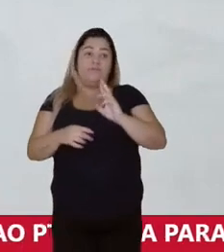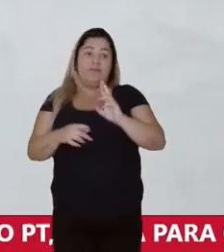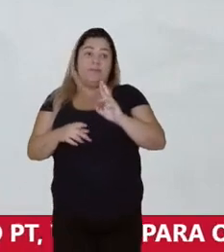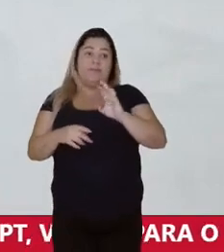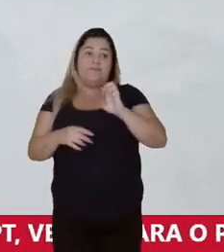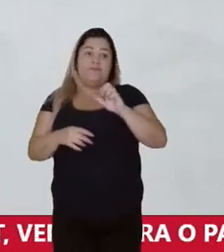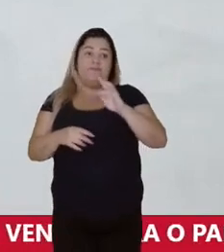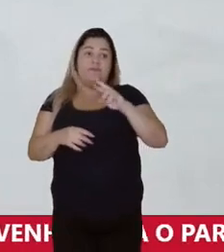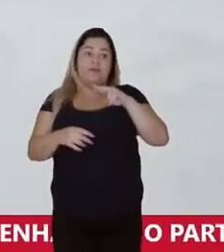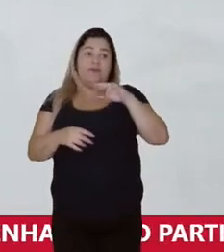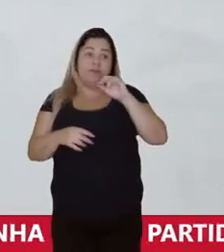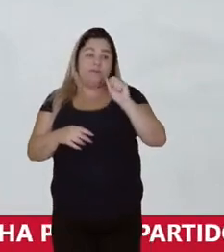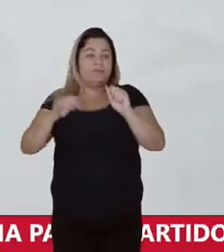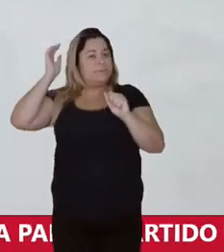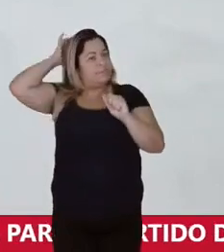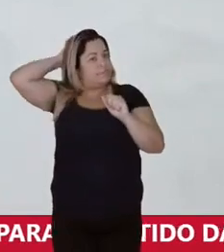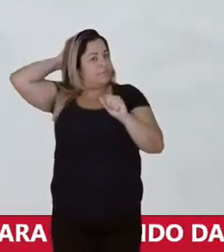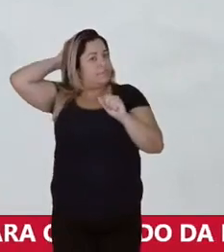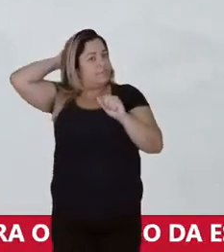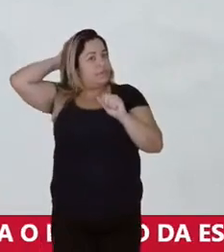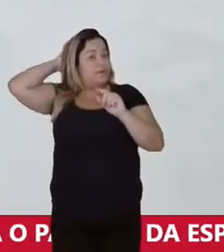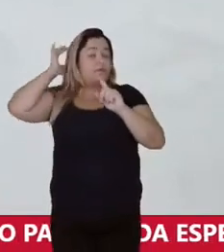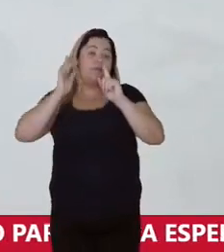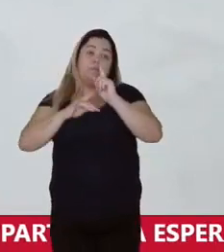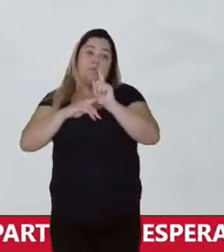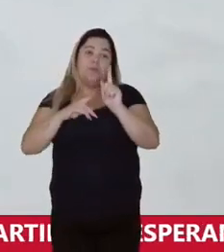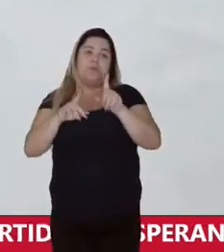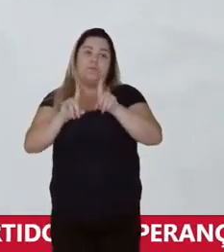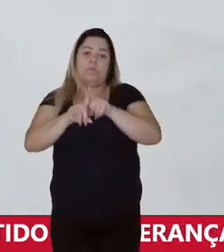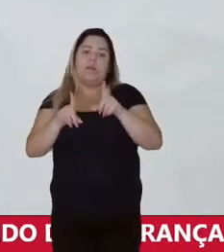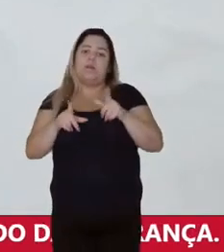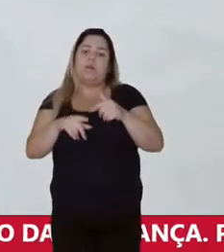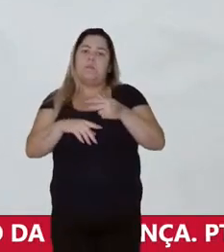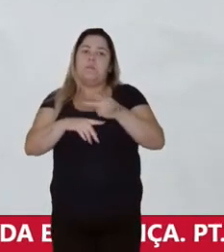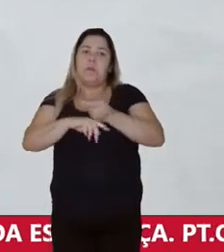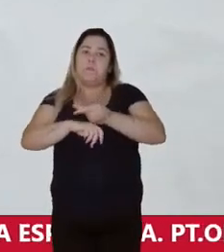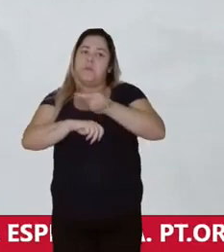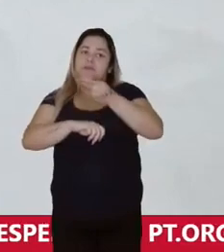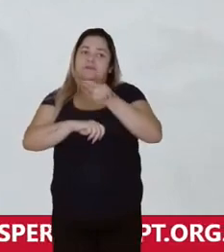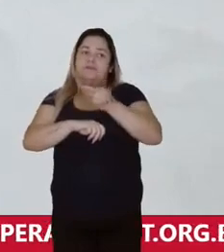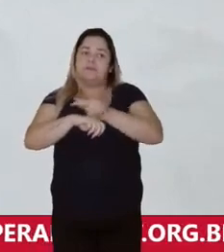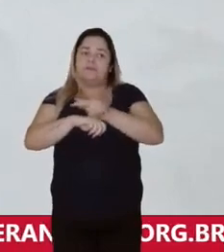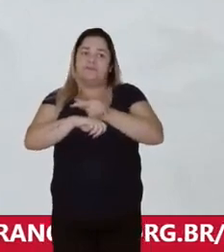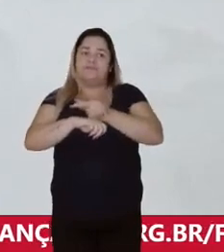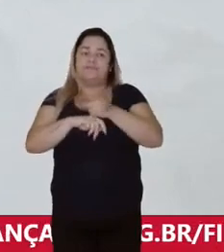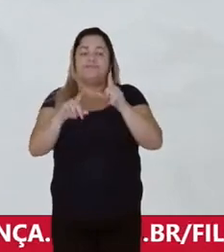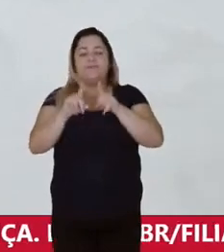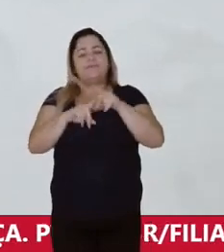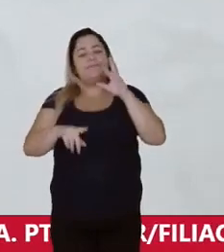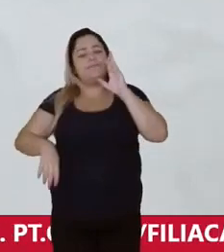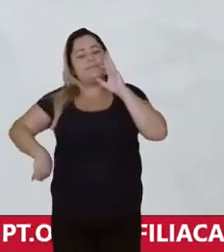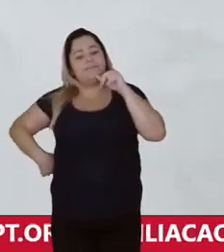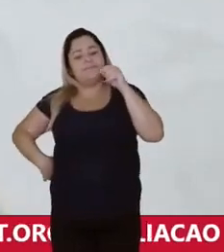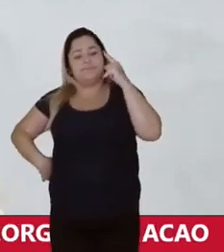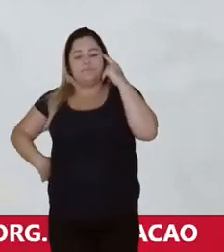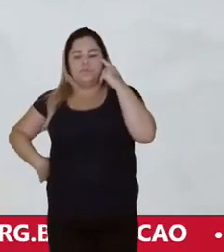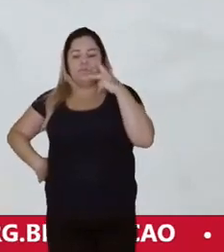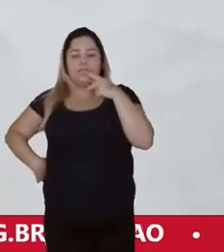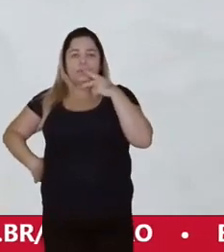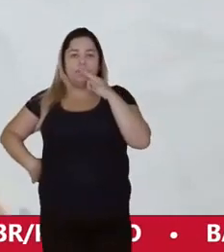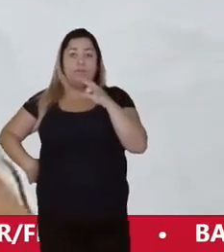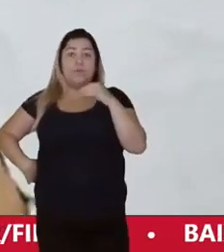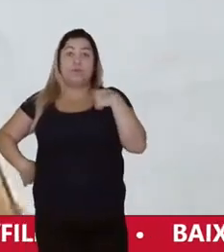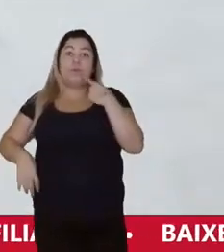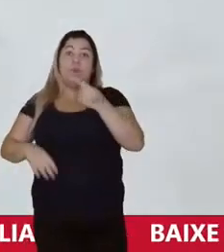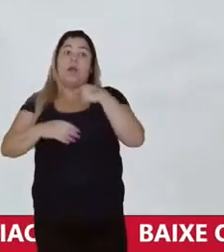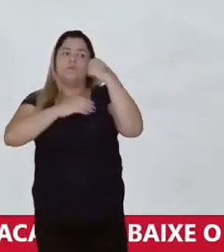do povo e fazer gestão. E eu acho que o nosso maior presente, eu estava aqui refletindo nesse aniversário do PT, o que a nossa